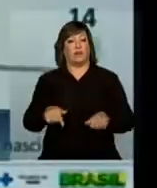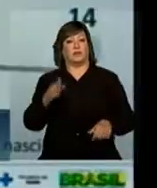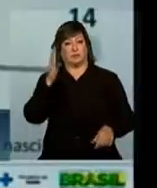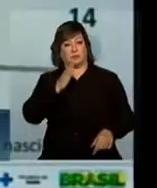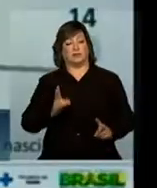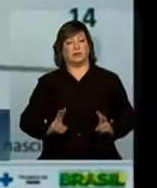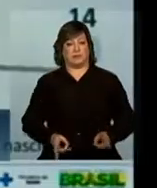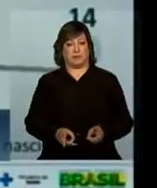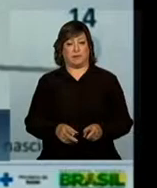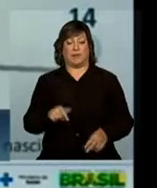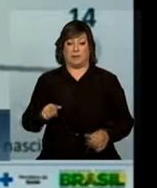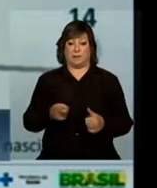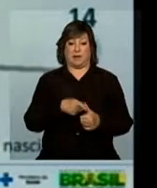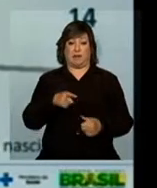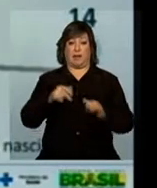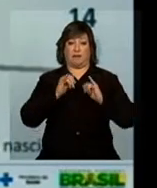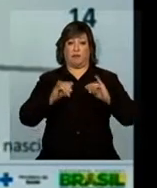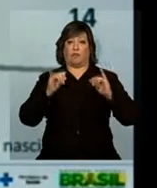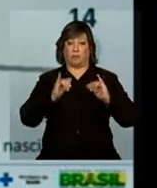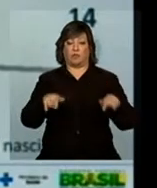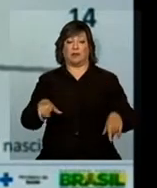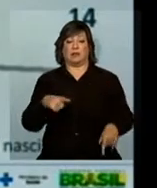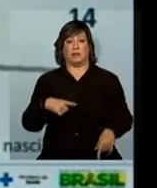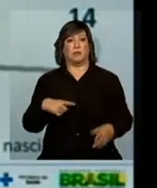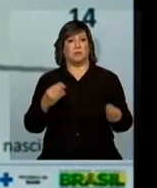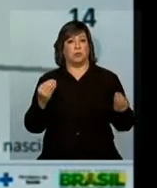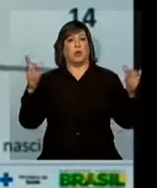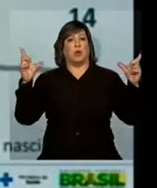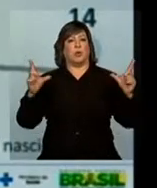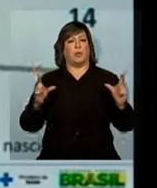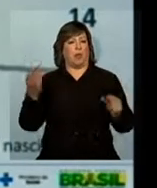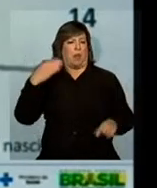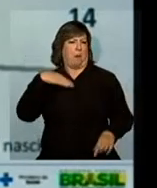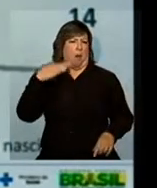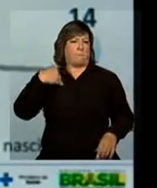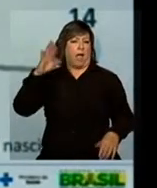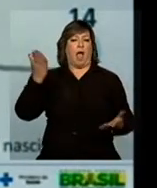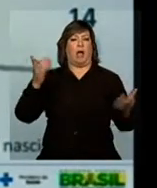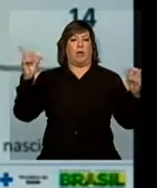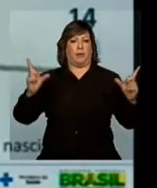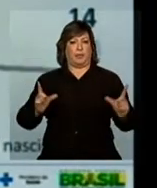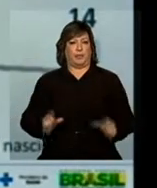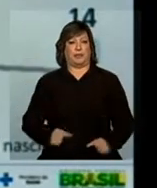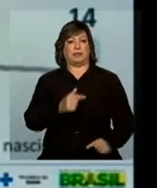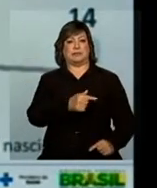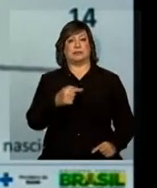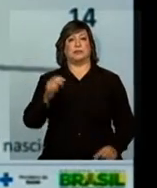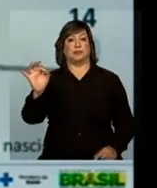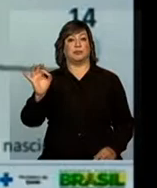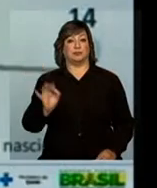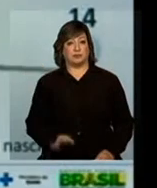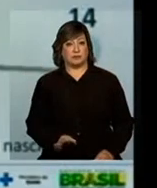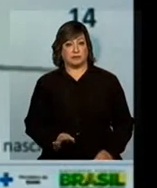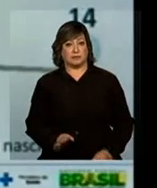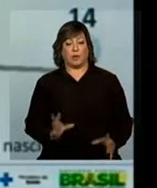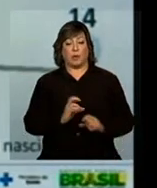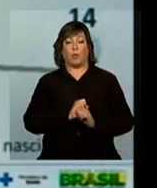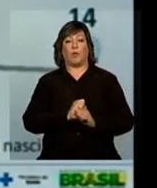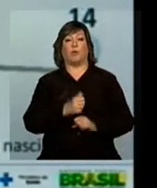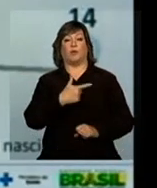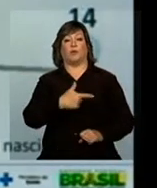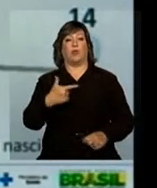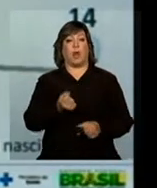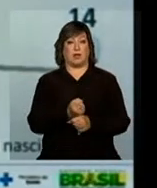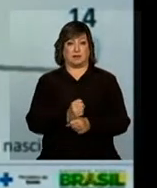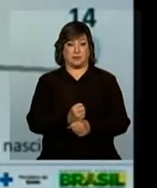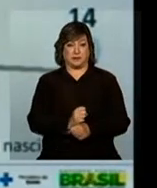Primeiro, esse o dado, né, uma expressiva redução, como já foi aqui mostrado, de 77% em 22 anos,